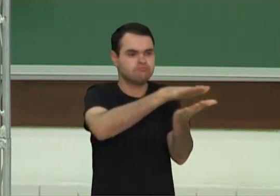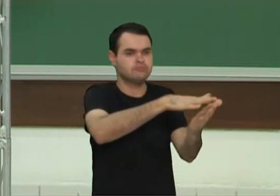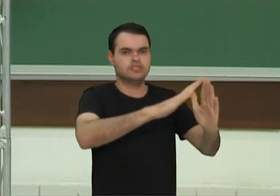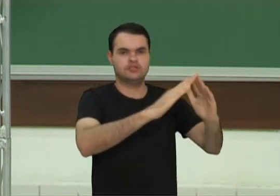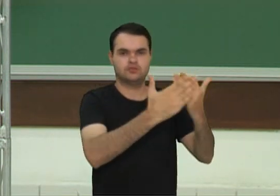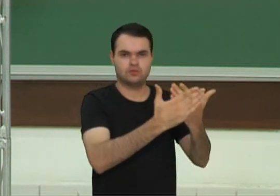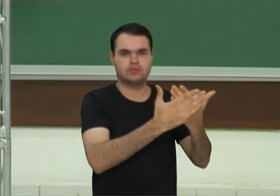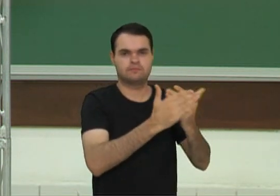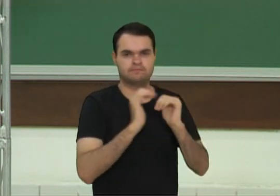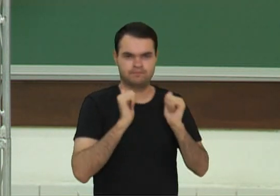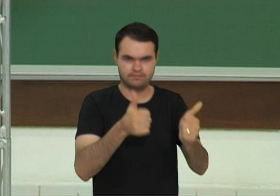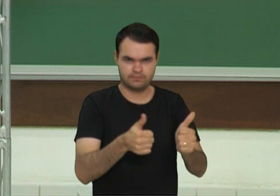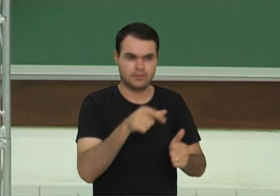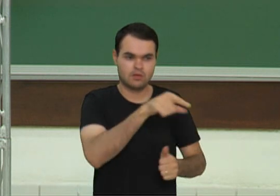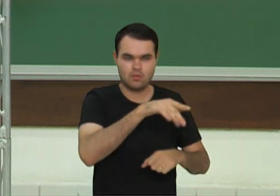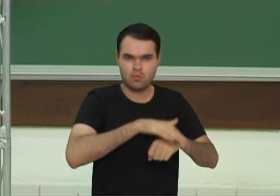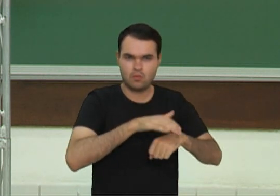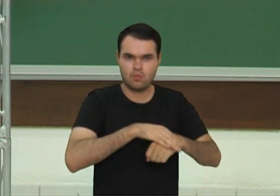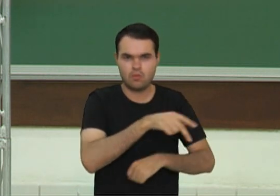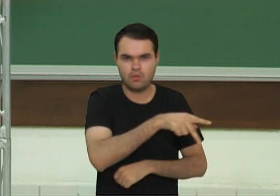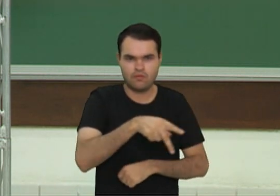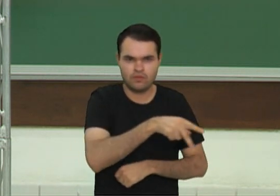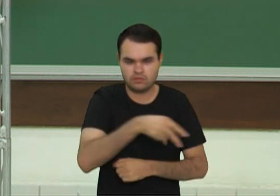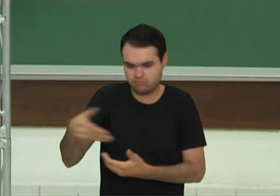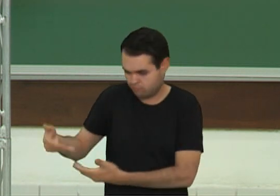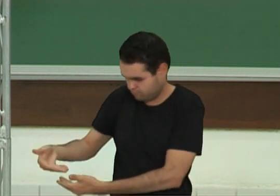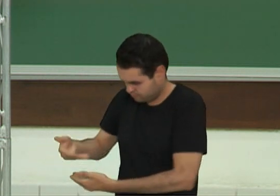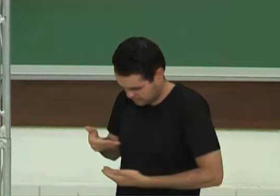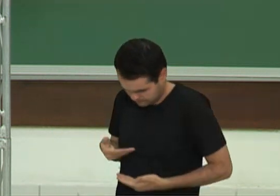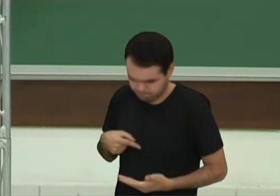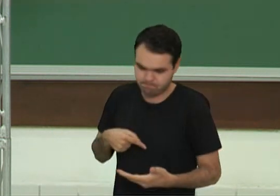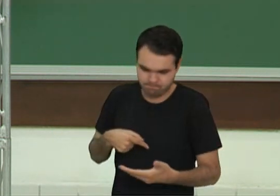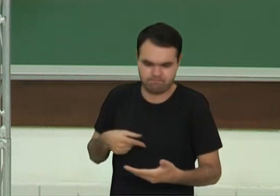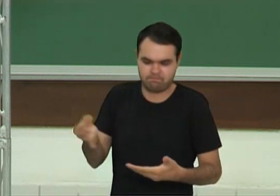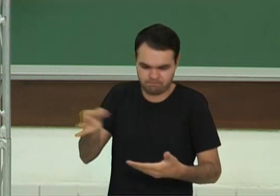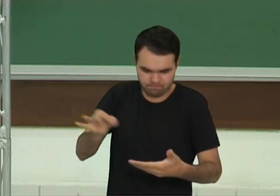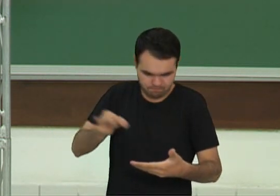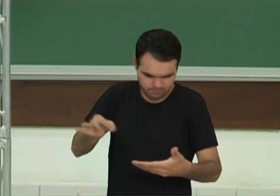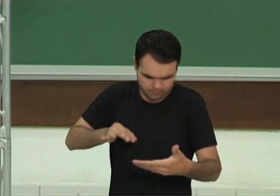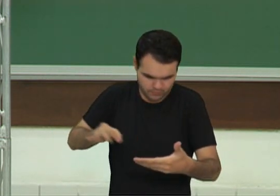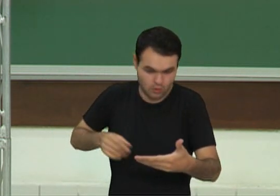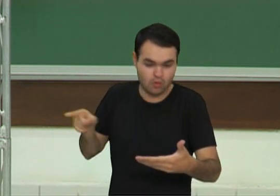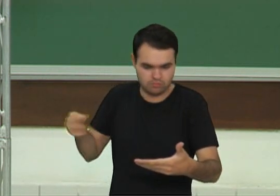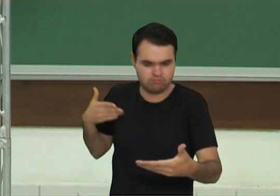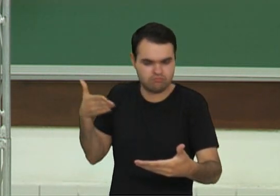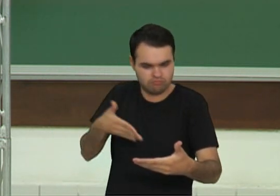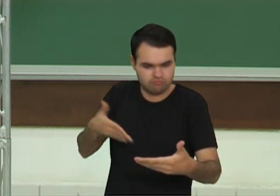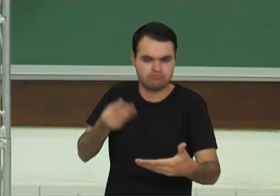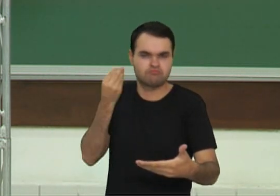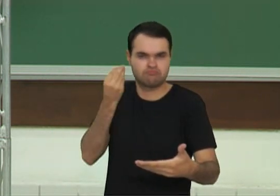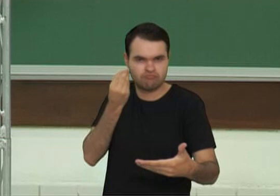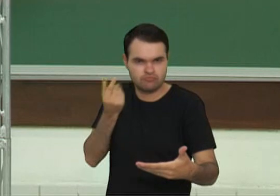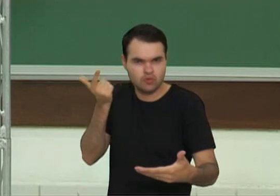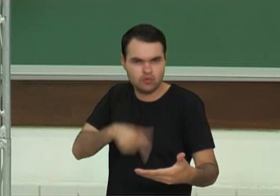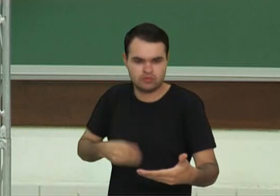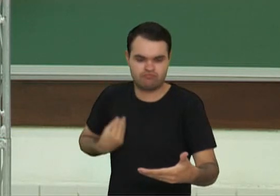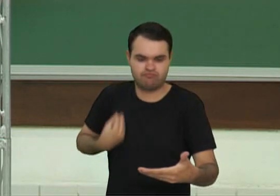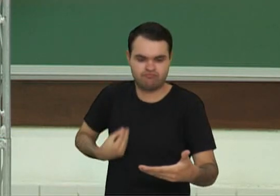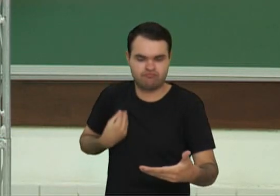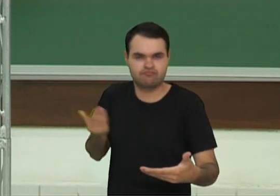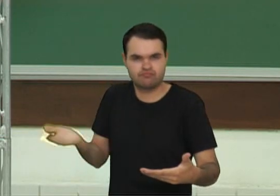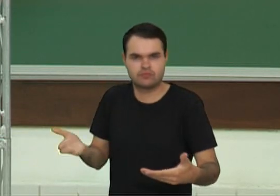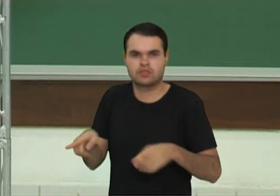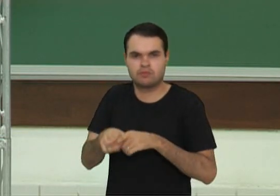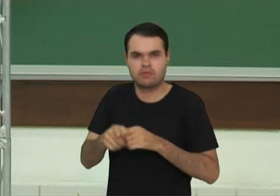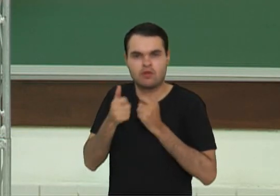escola ou colégio, para que o seu professor ou professora possa tomar conhecimento da sua participação, validar a sua presença e